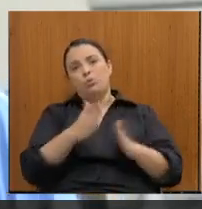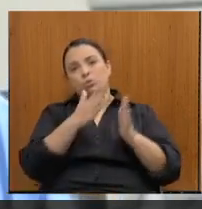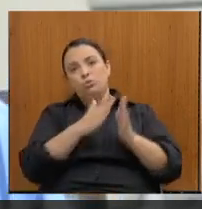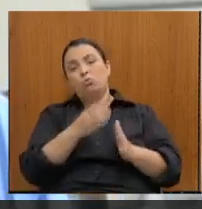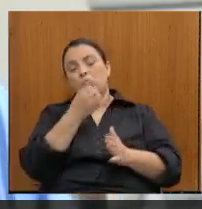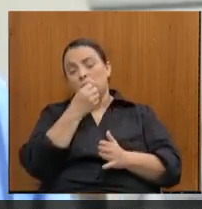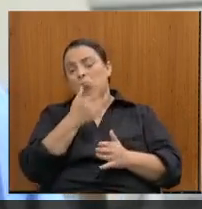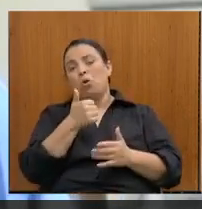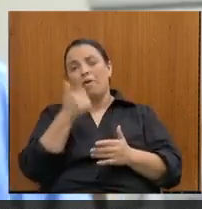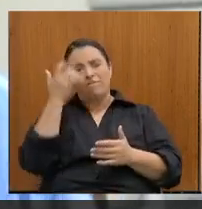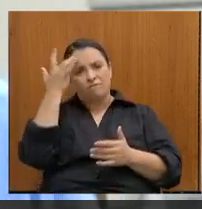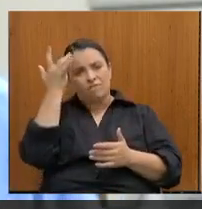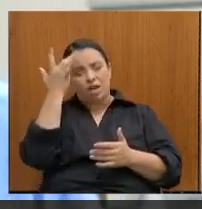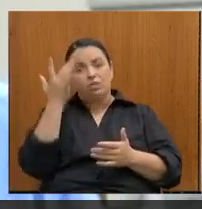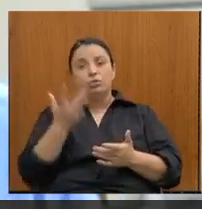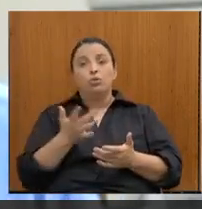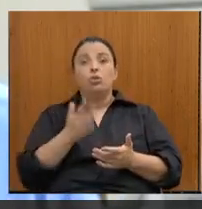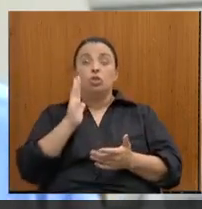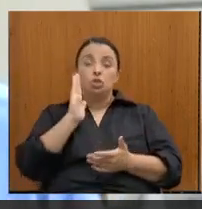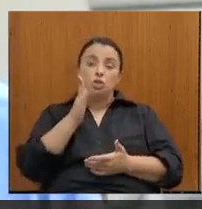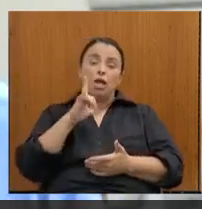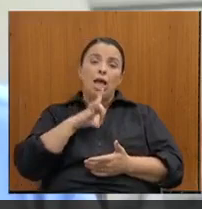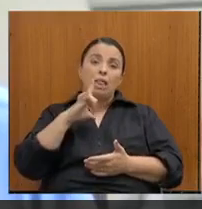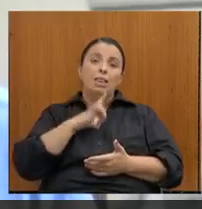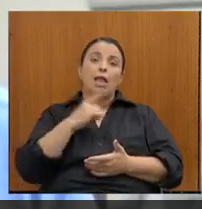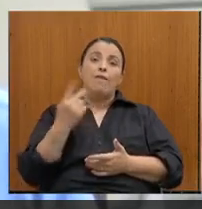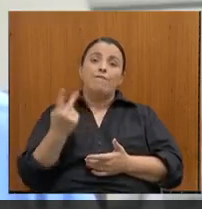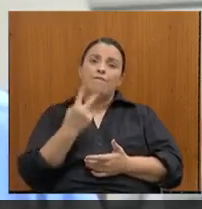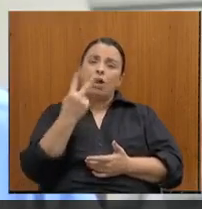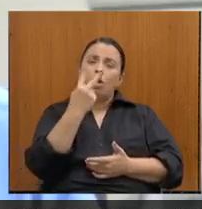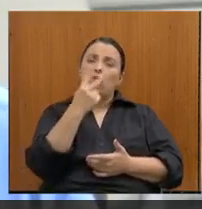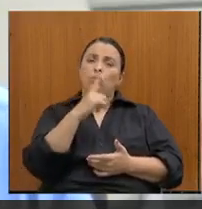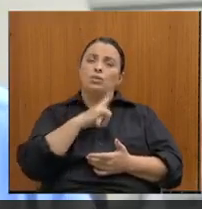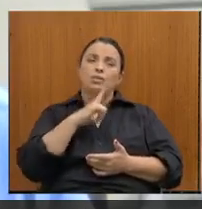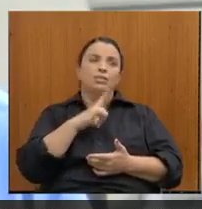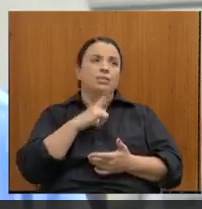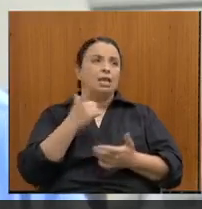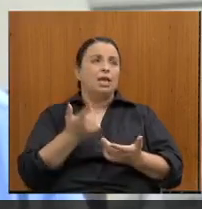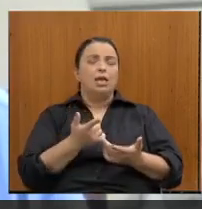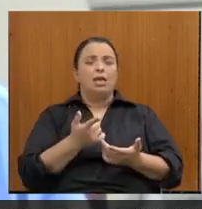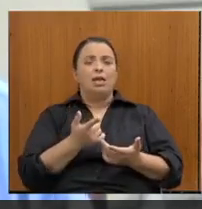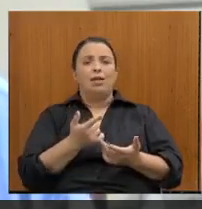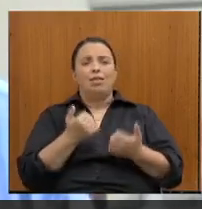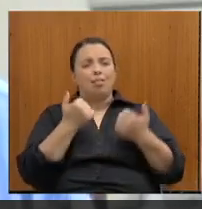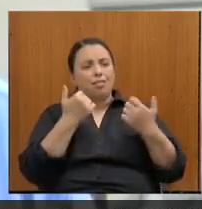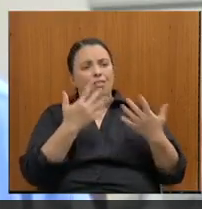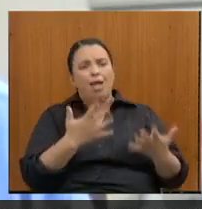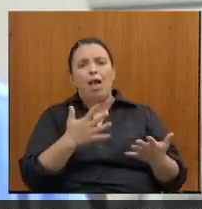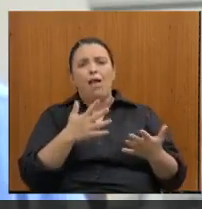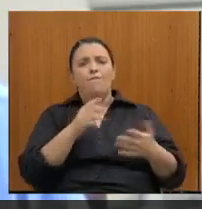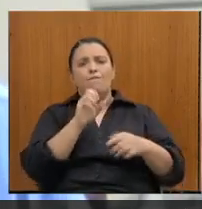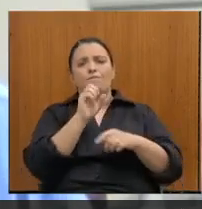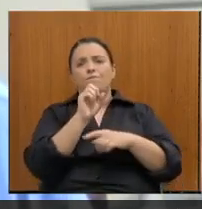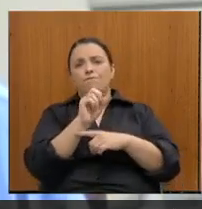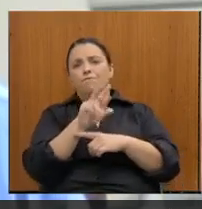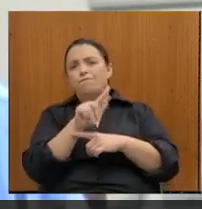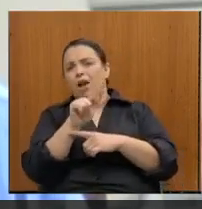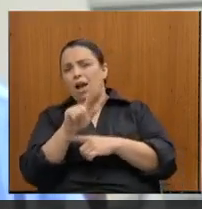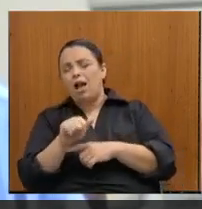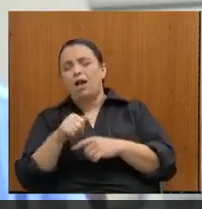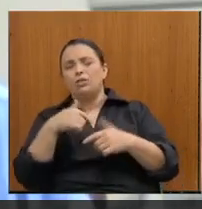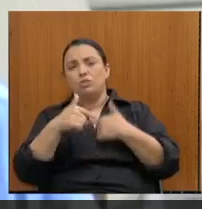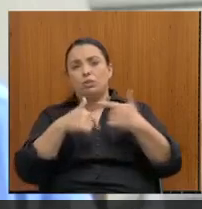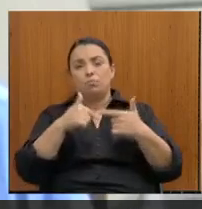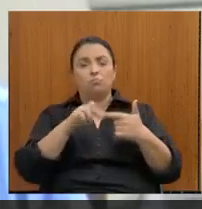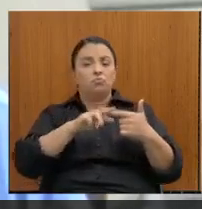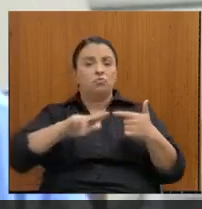e obviamente já tem uma cadeia de valores estabelecida como a geração de milhares de empregos em diversas localidades bom